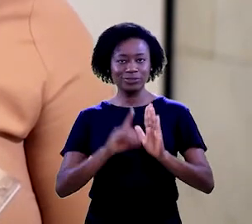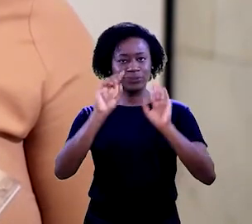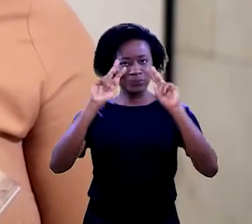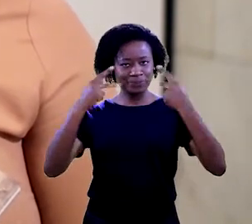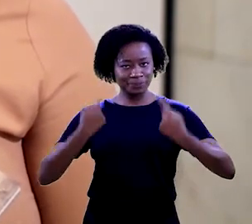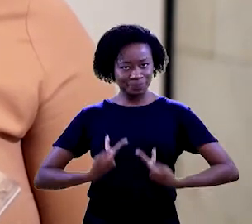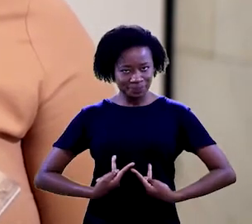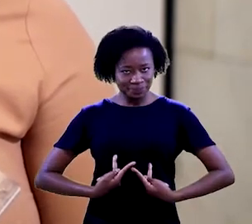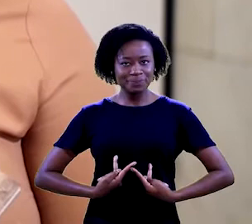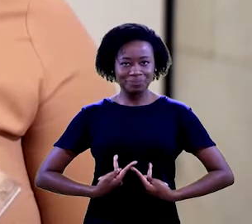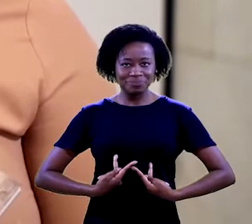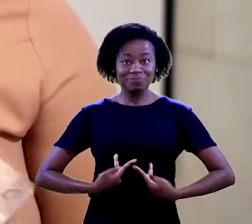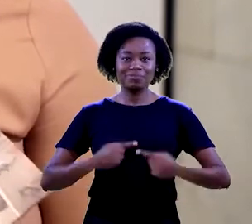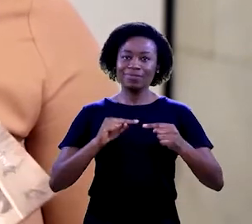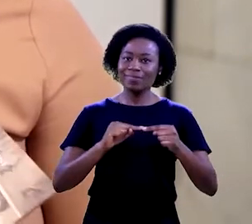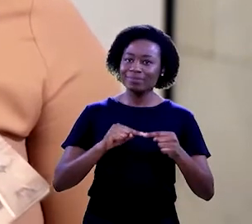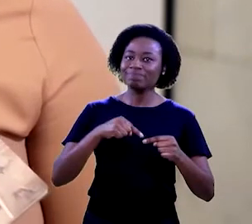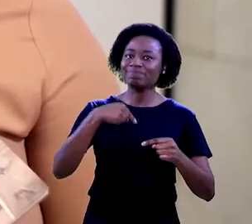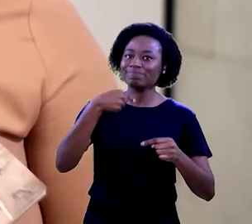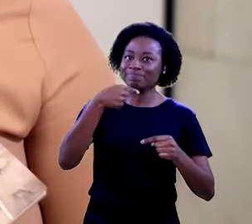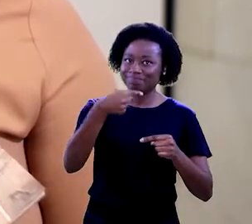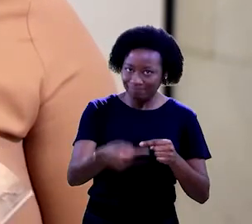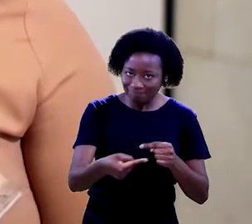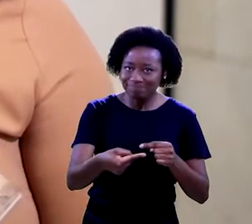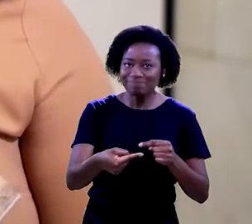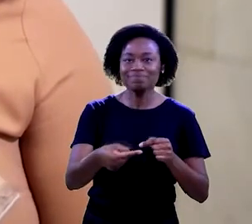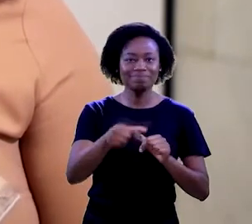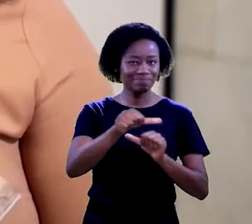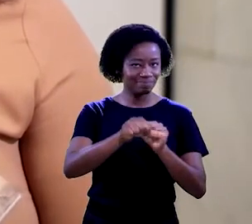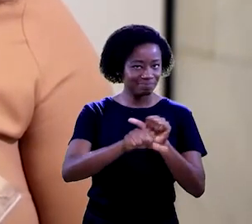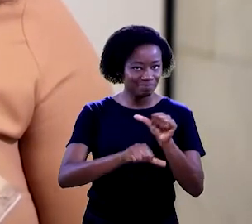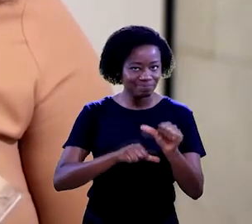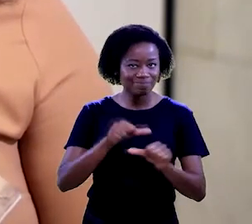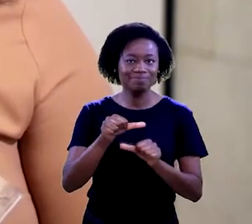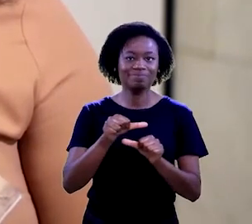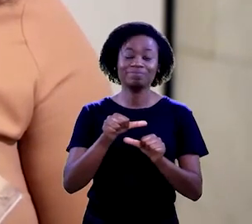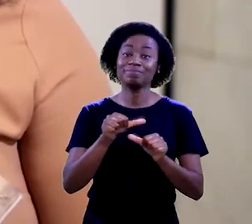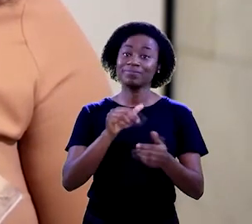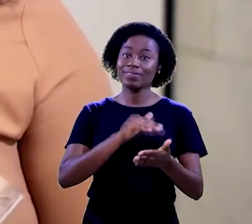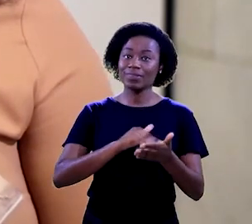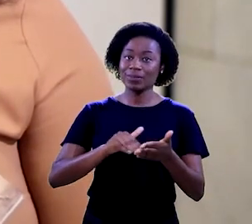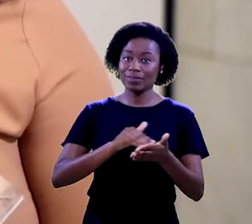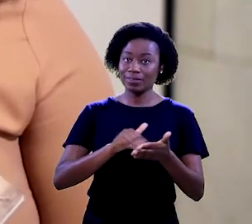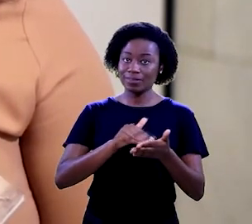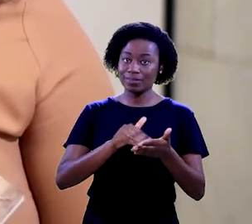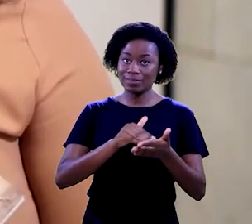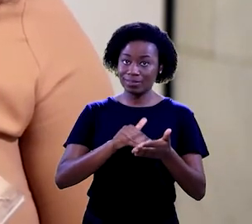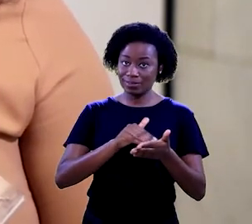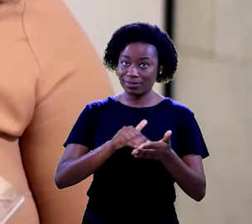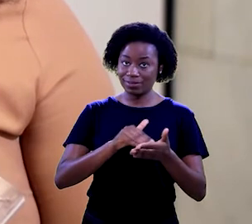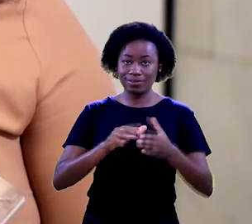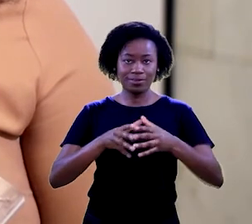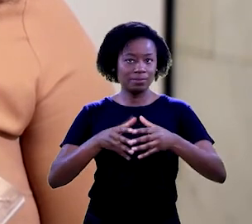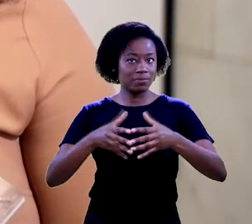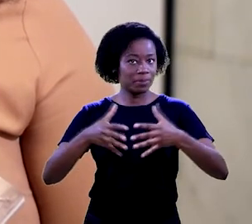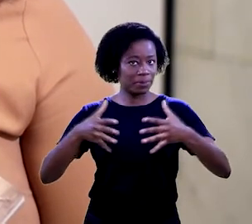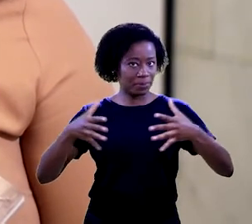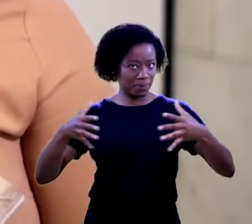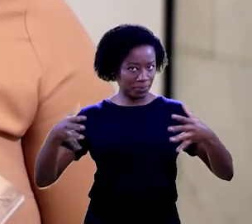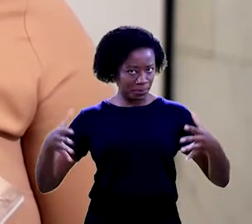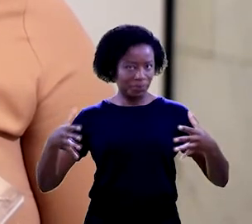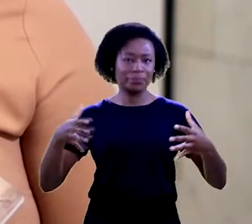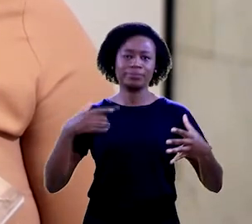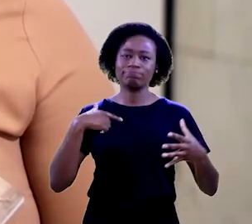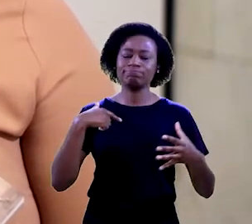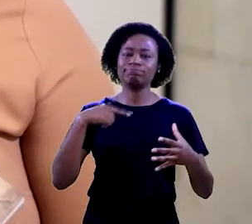de Direitos Humanos e que ainda um pouco mais à frente se transformaria também numa